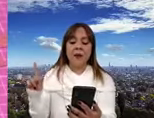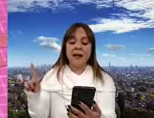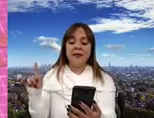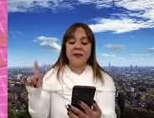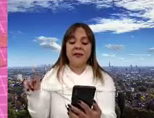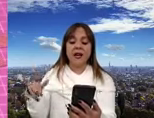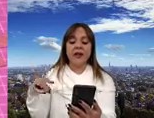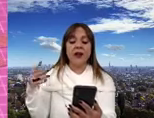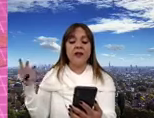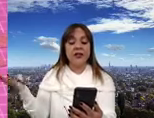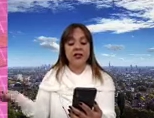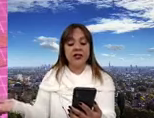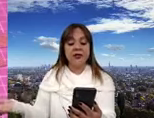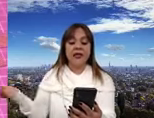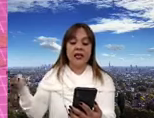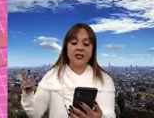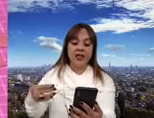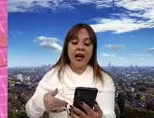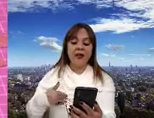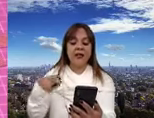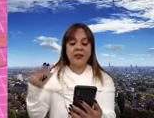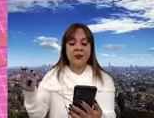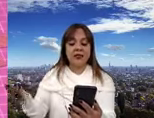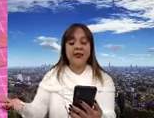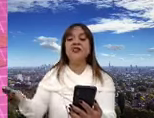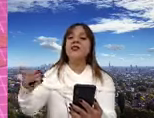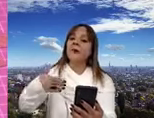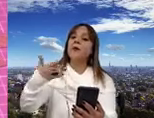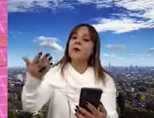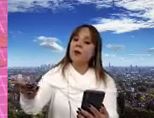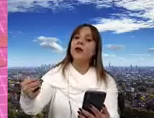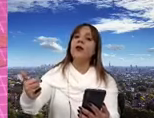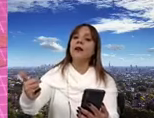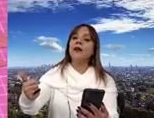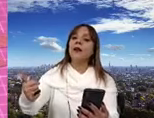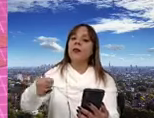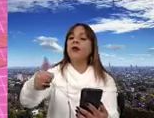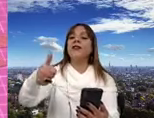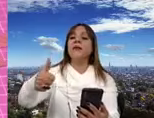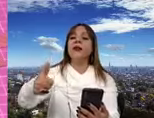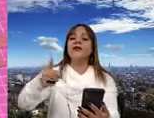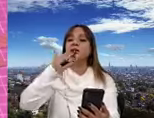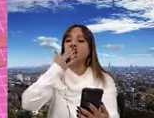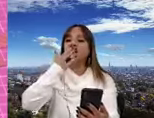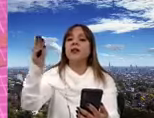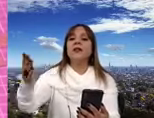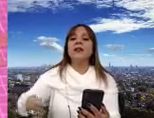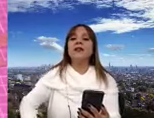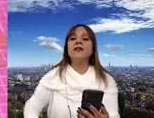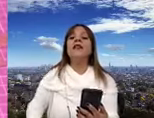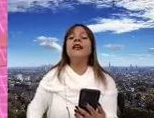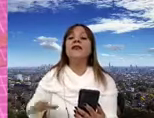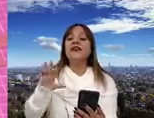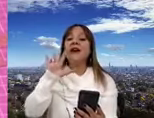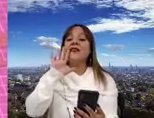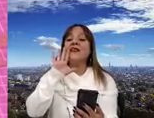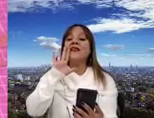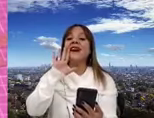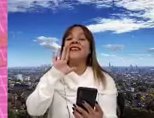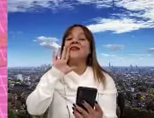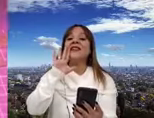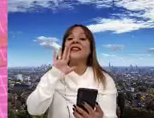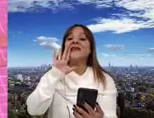ficar em quarto infantil, sala de aula, dar de presente e também para um amor. Boa, Vânia Massos. Vânia,